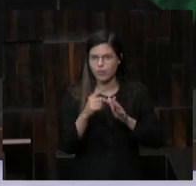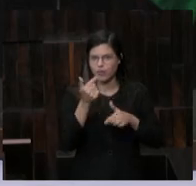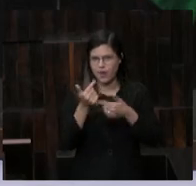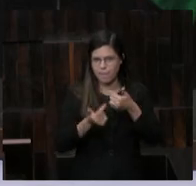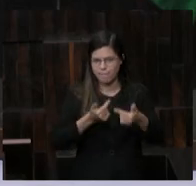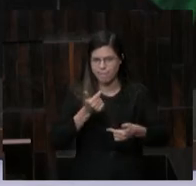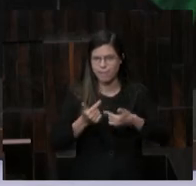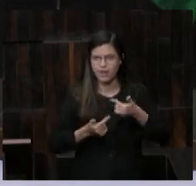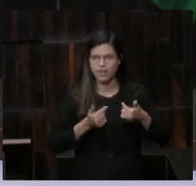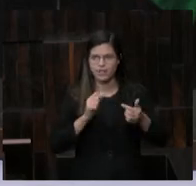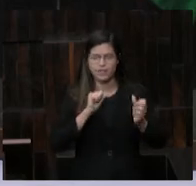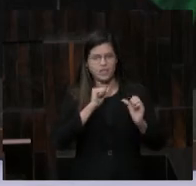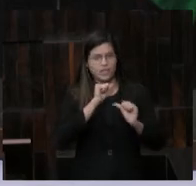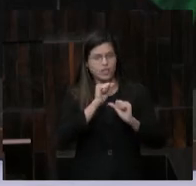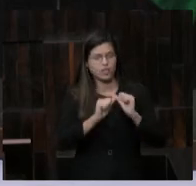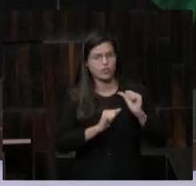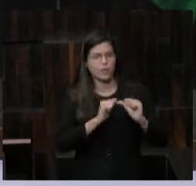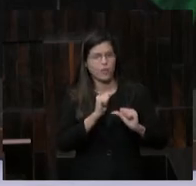de ter transformado